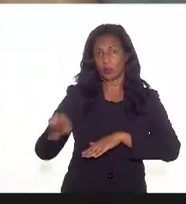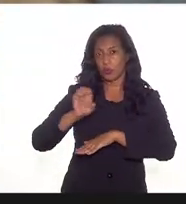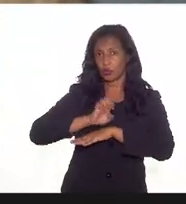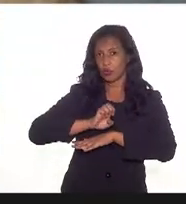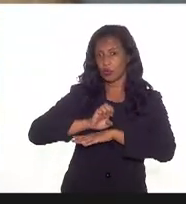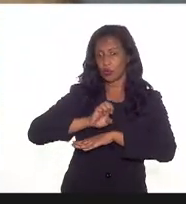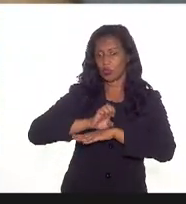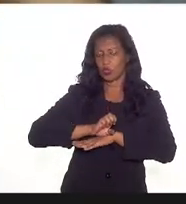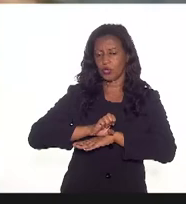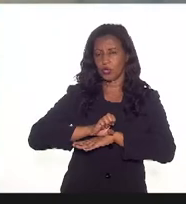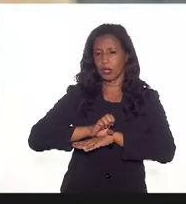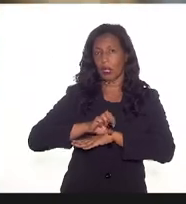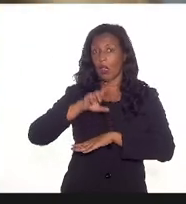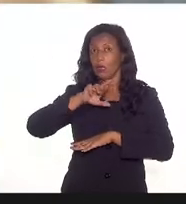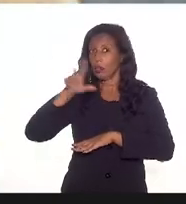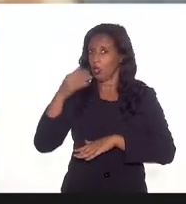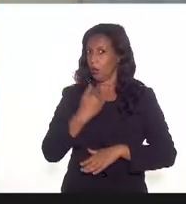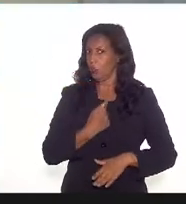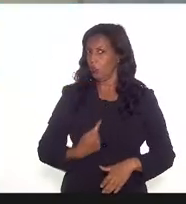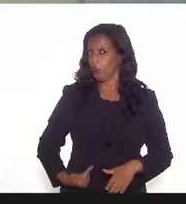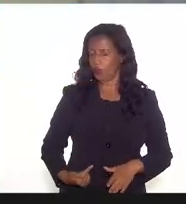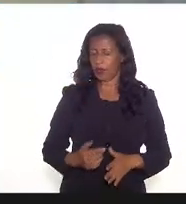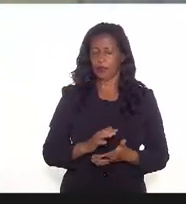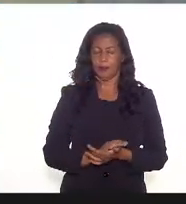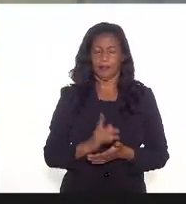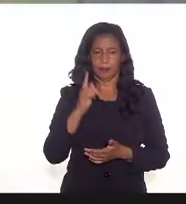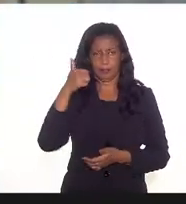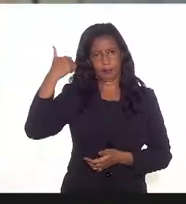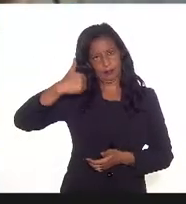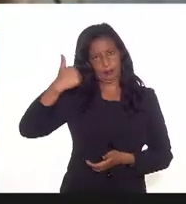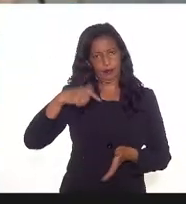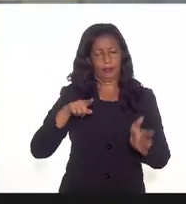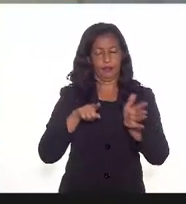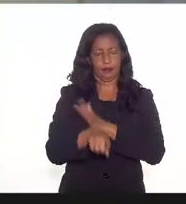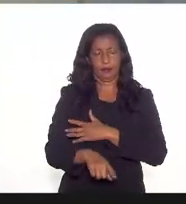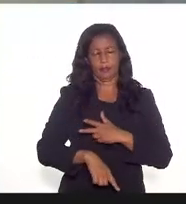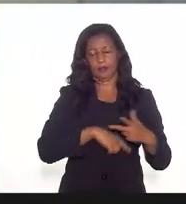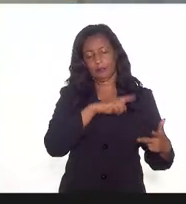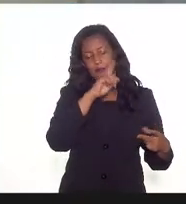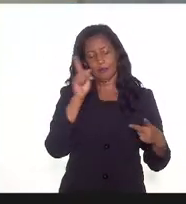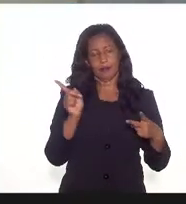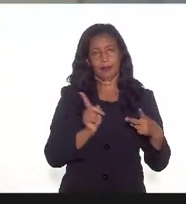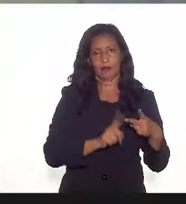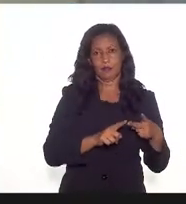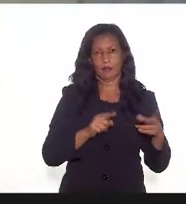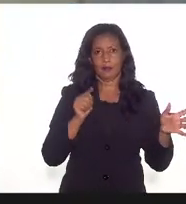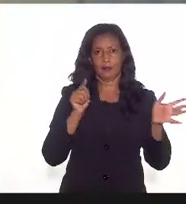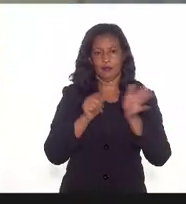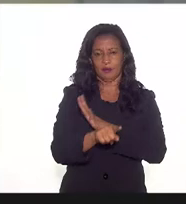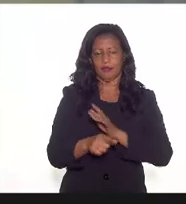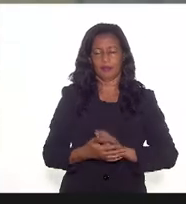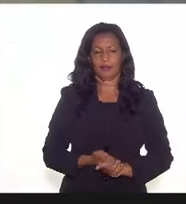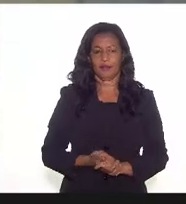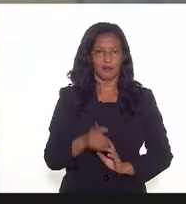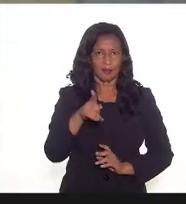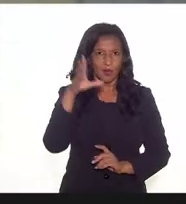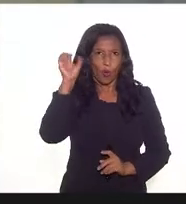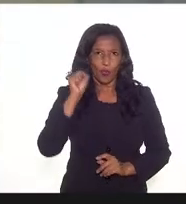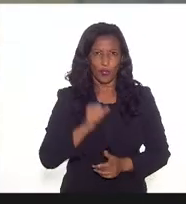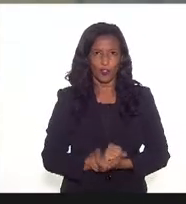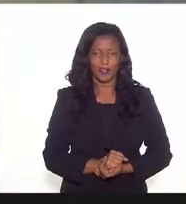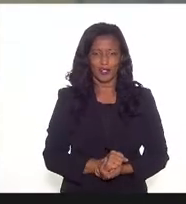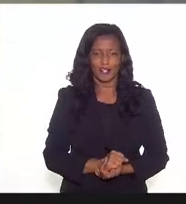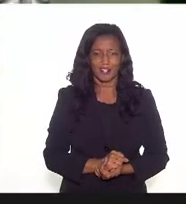não de governo. Essa é a primeira pergunta. A segunda pergunta... O senhor está me ouvindo, doutor